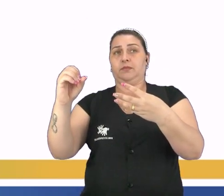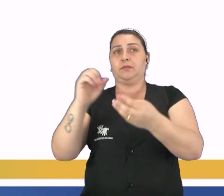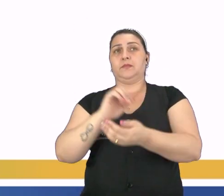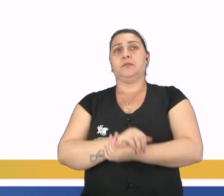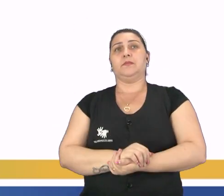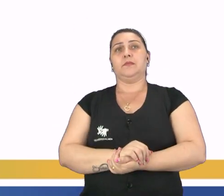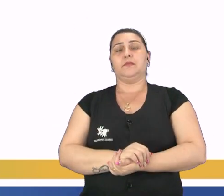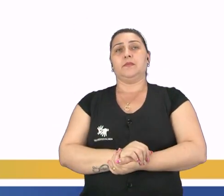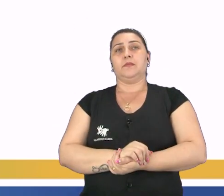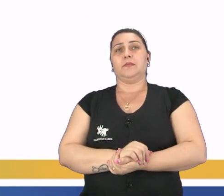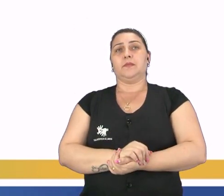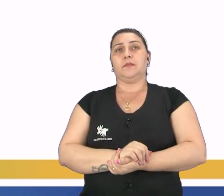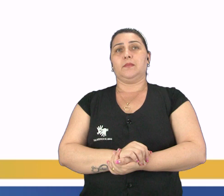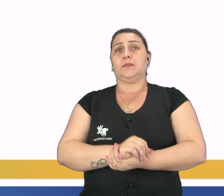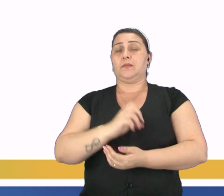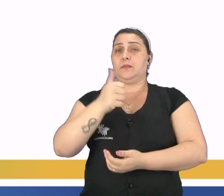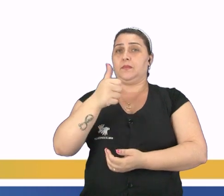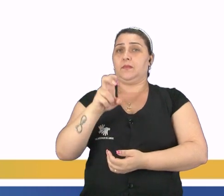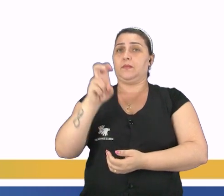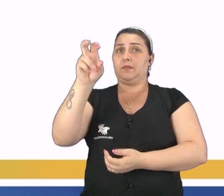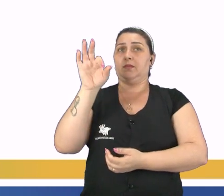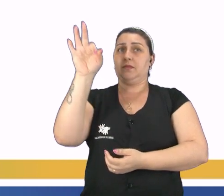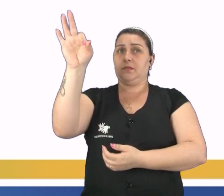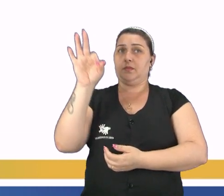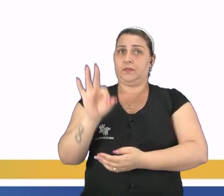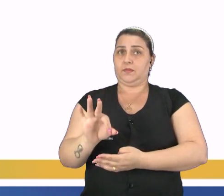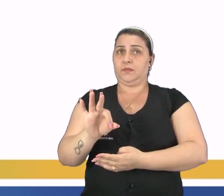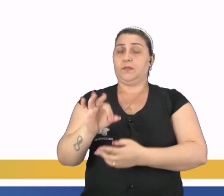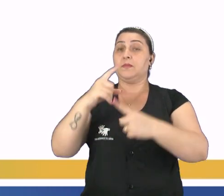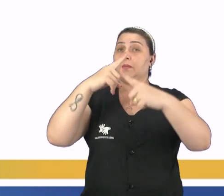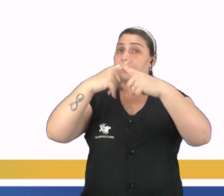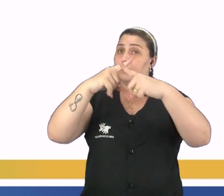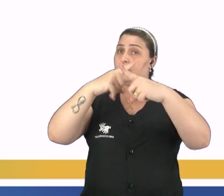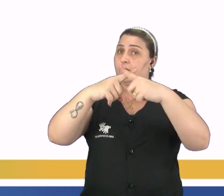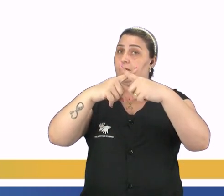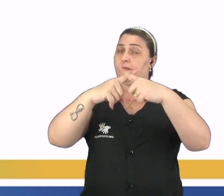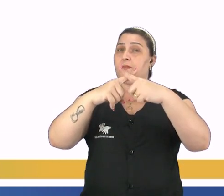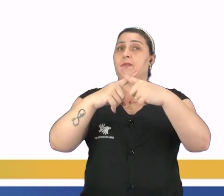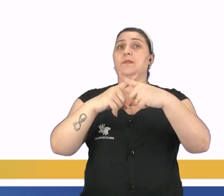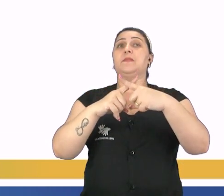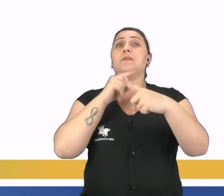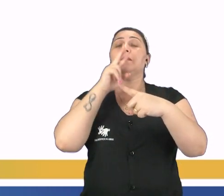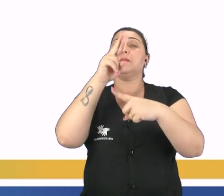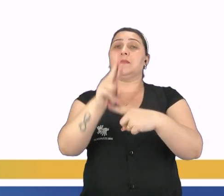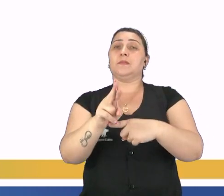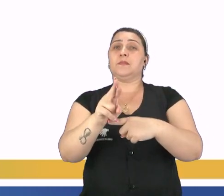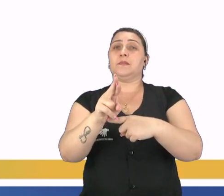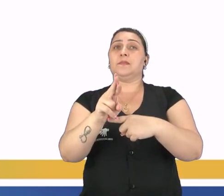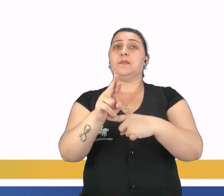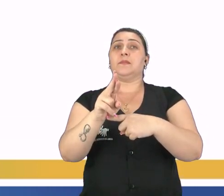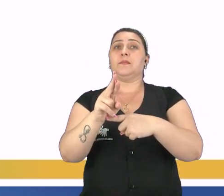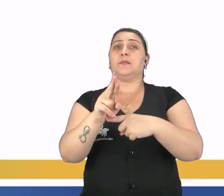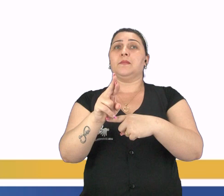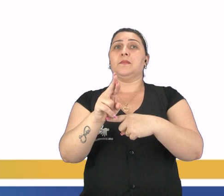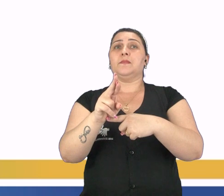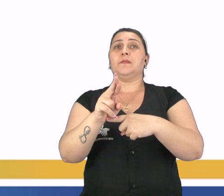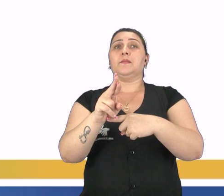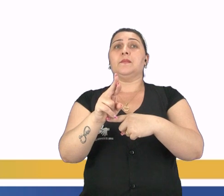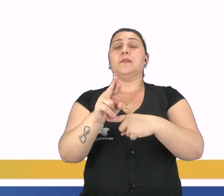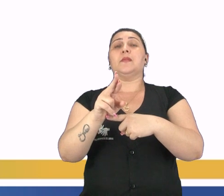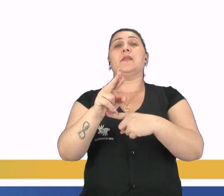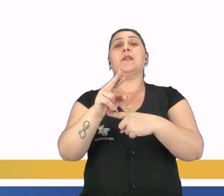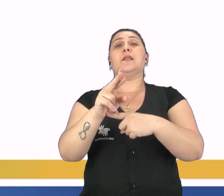80, indicamos que 15% de 80 é x. Então, a gente vai resolver através de uma